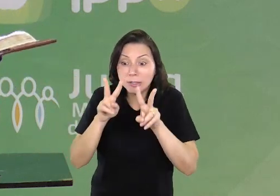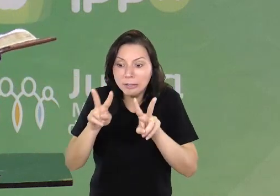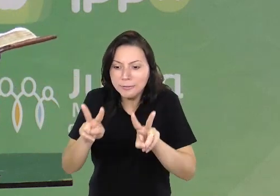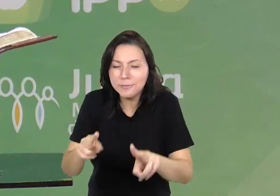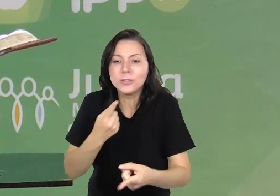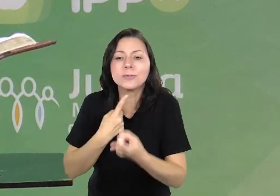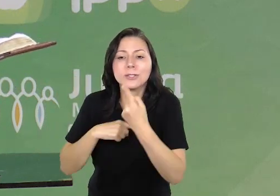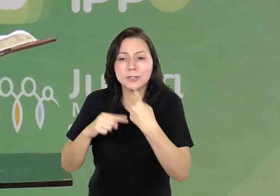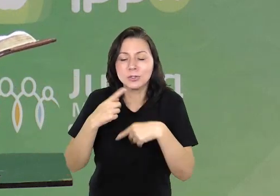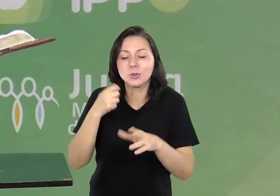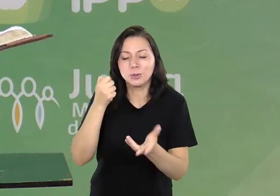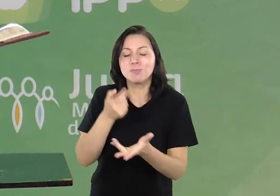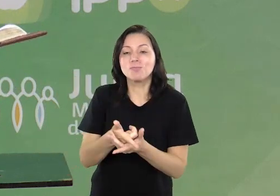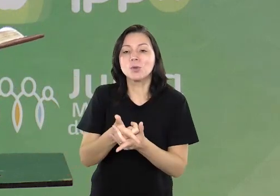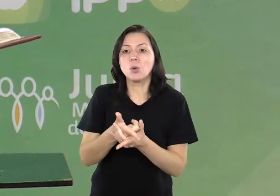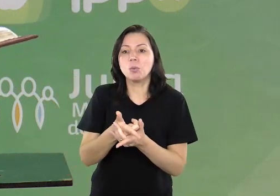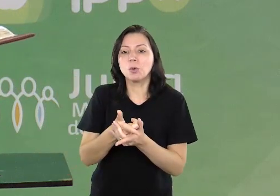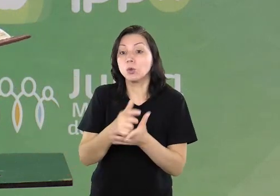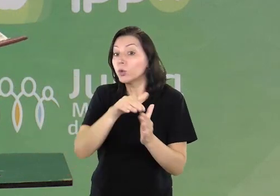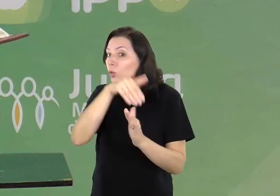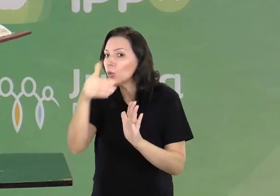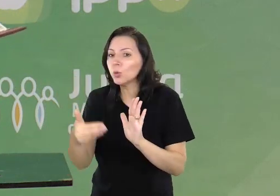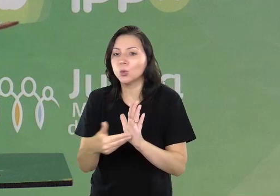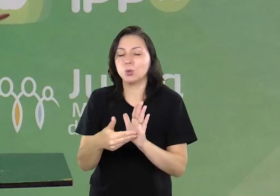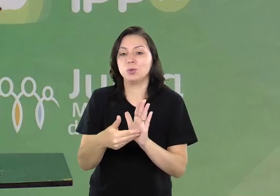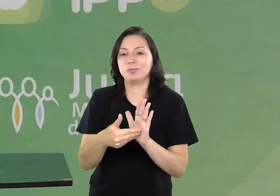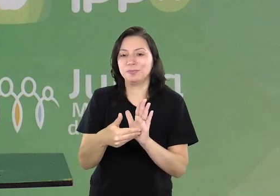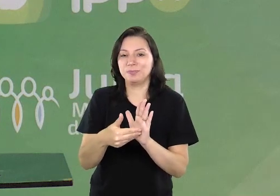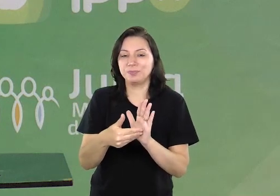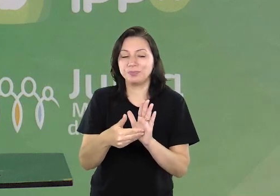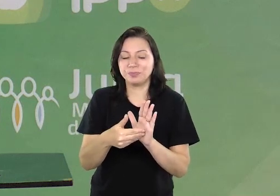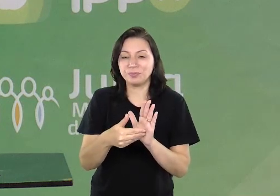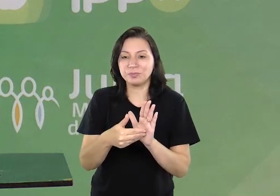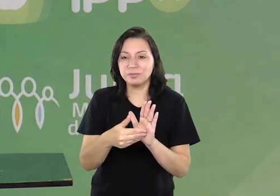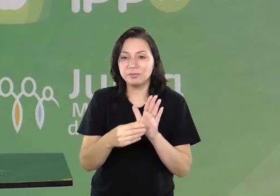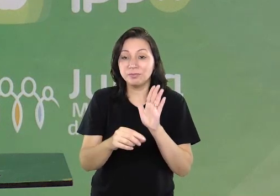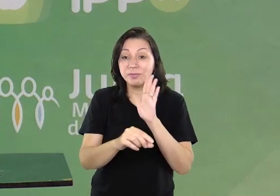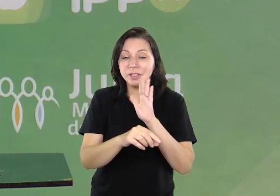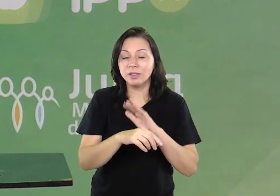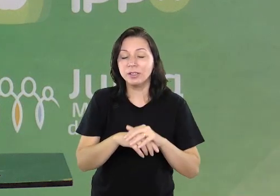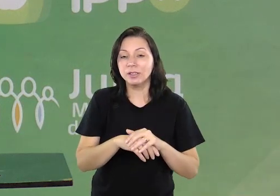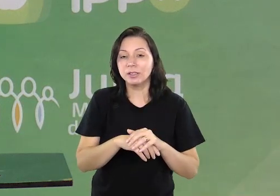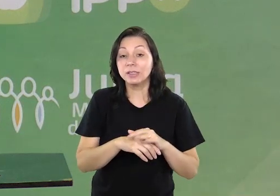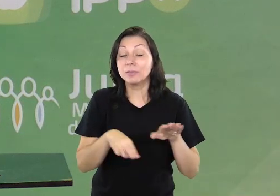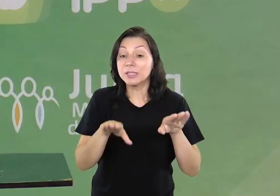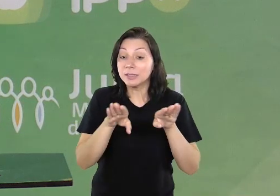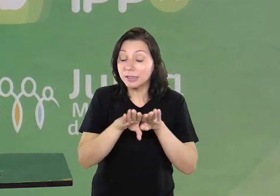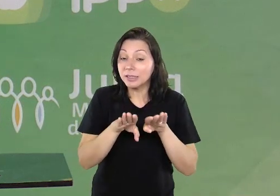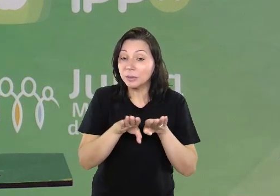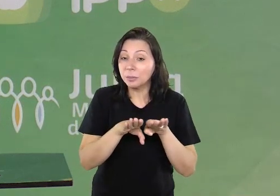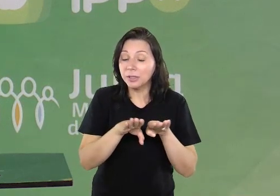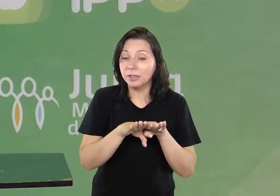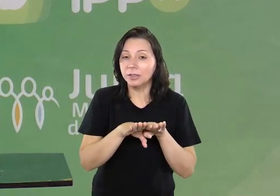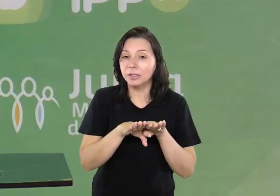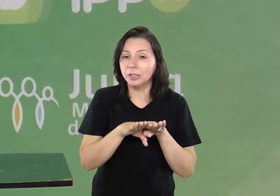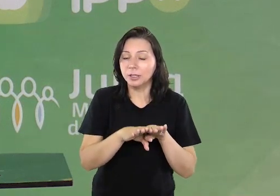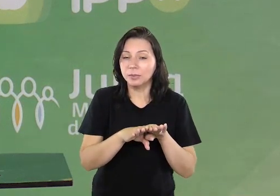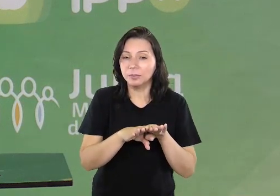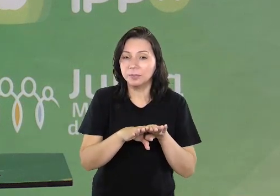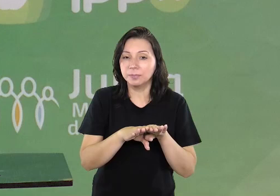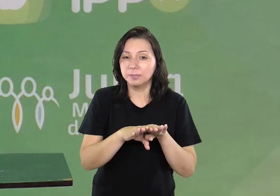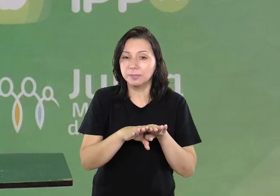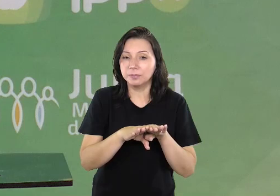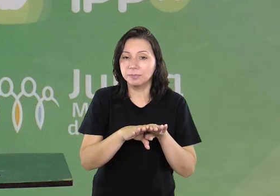sobre Império dos Sentidos mas em segundo lugar Ele viveu Sobre o domínio do coração versículo a parte B do versículo nem privei o coração